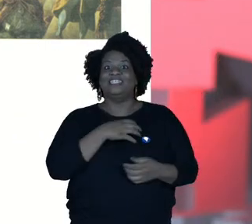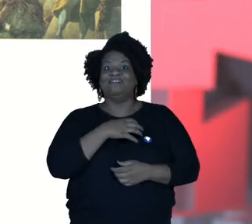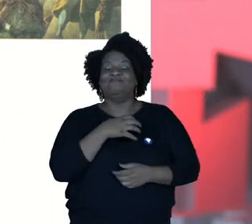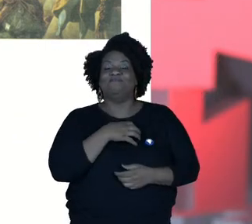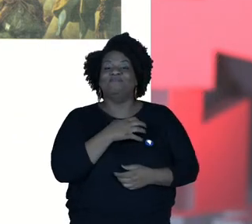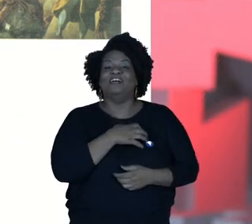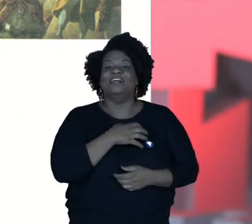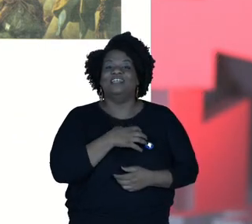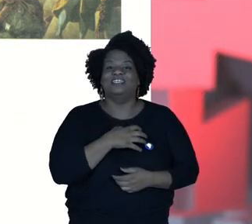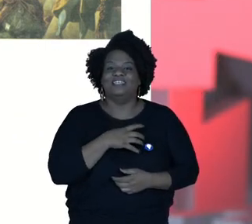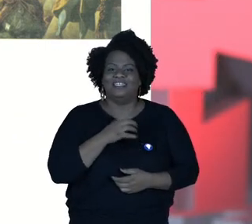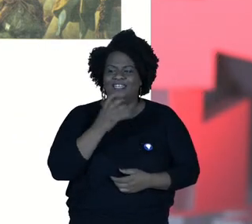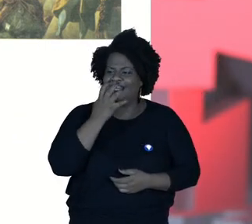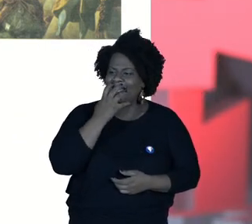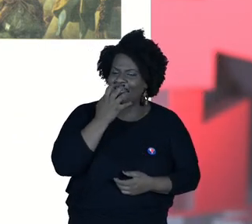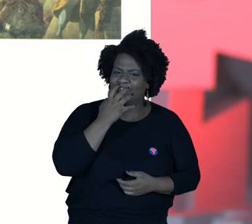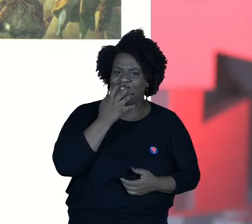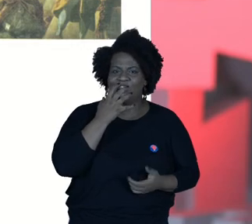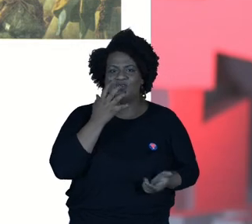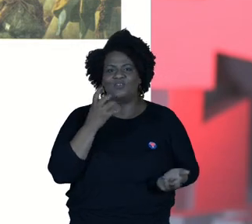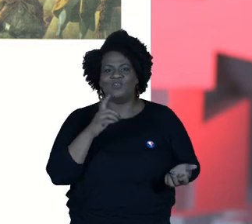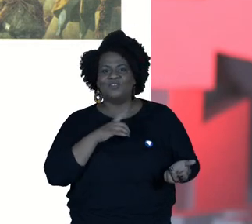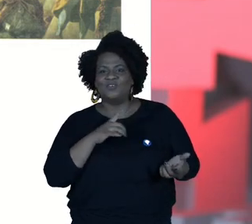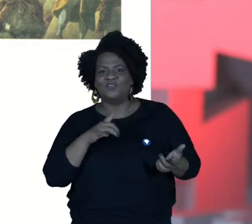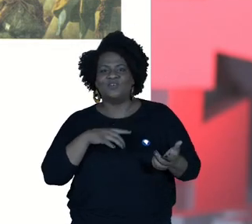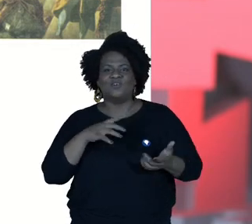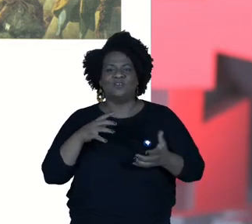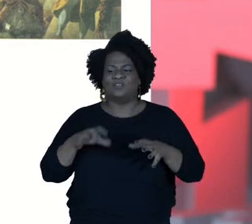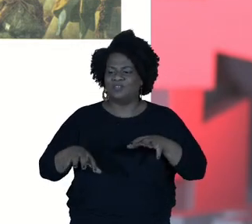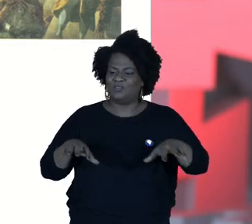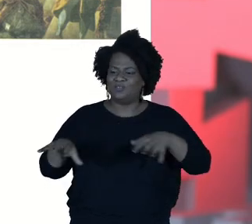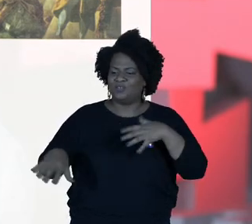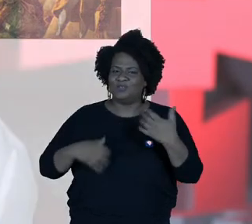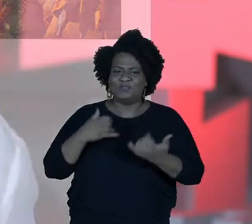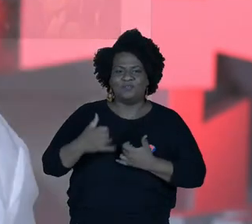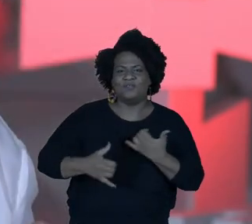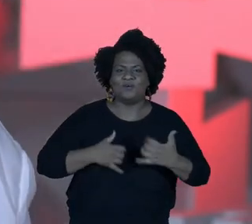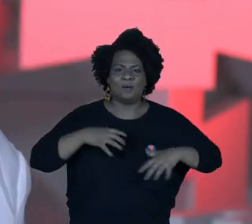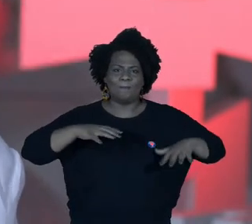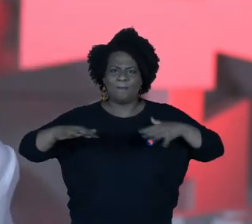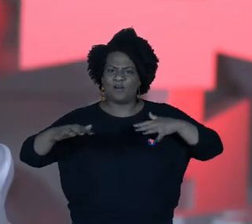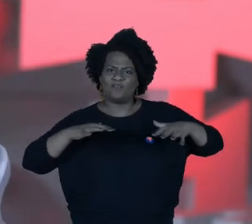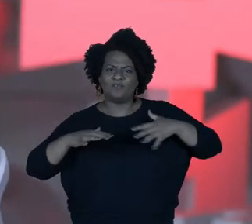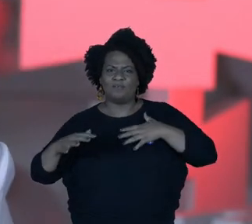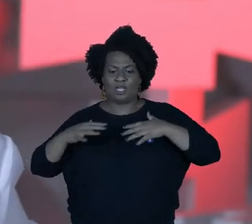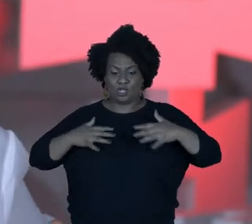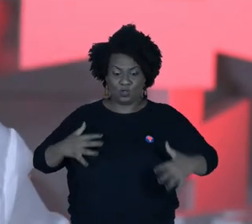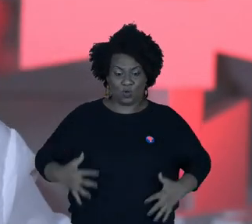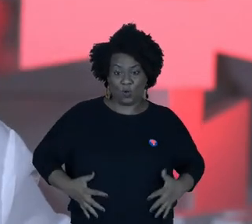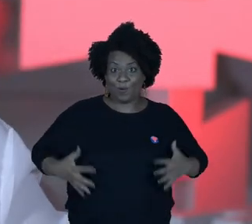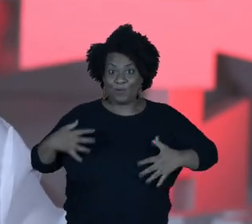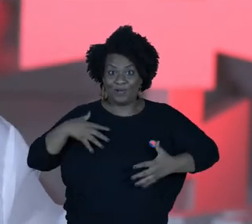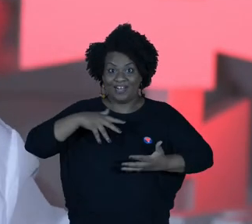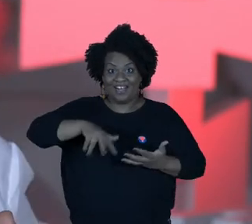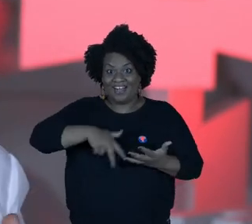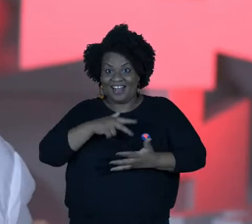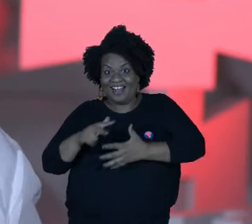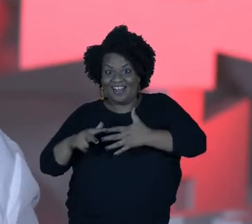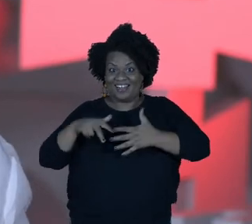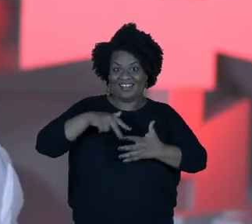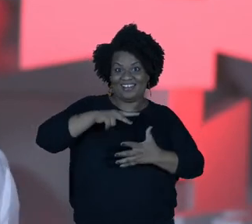Porque tem cachorro, tem mulher colocando água, as pessoas têm movimento, seus corpos estão dançantes,